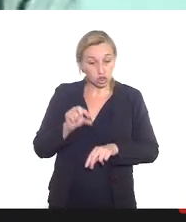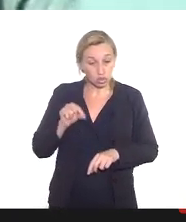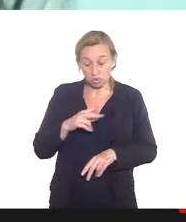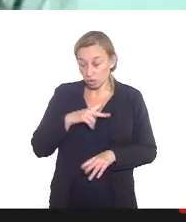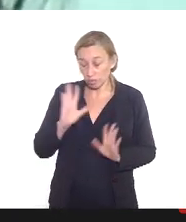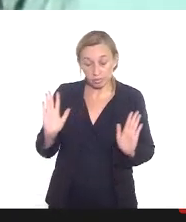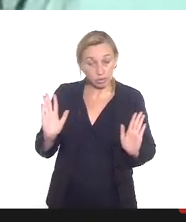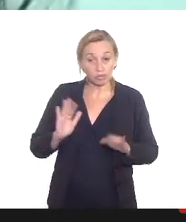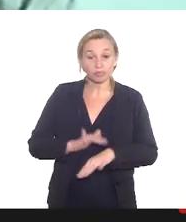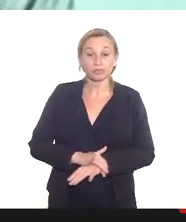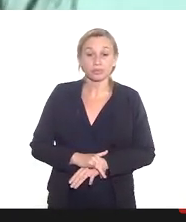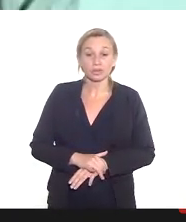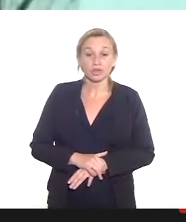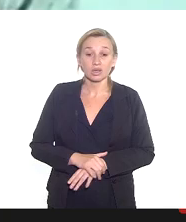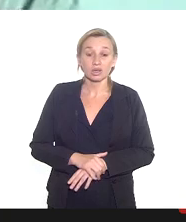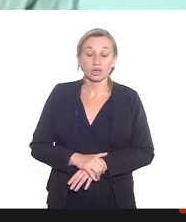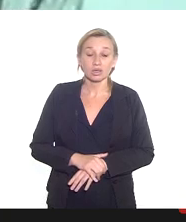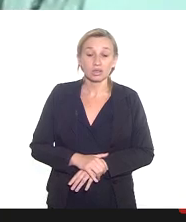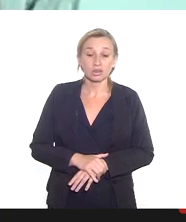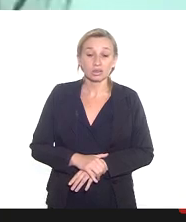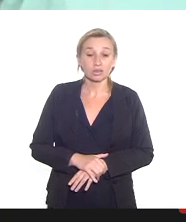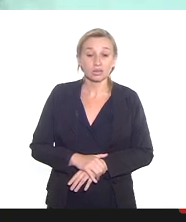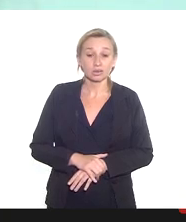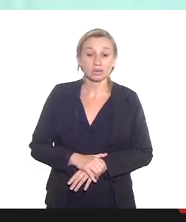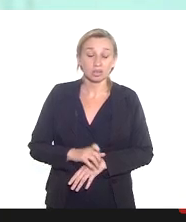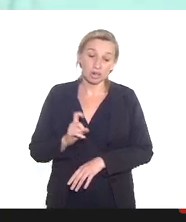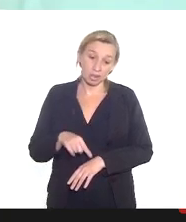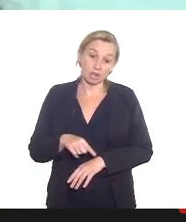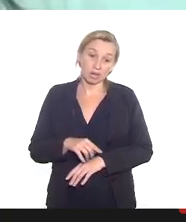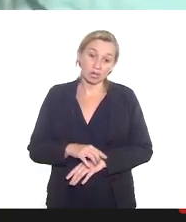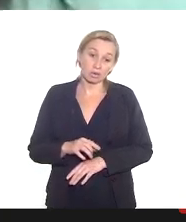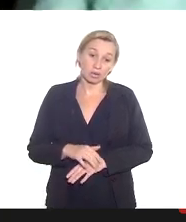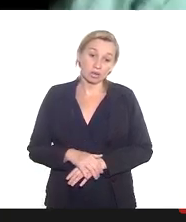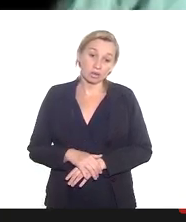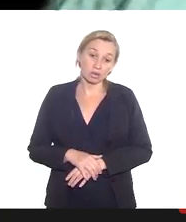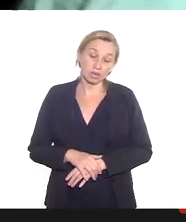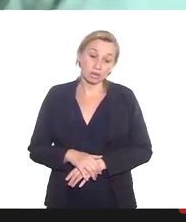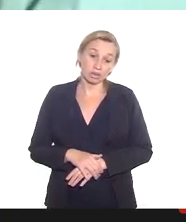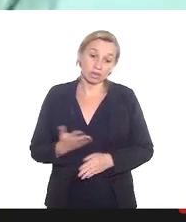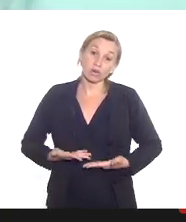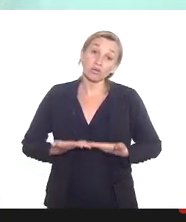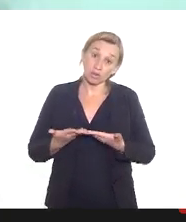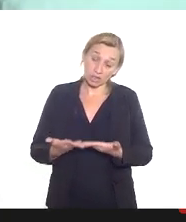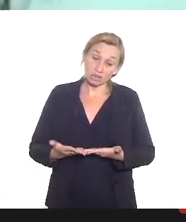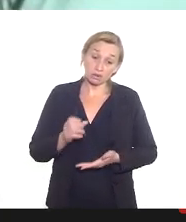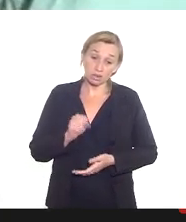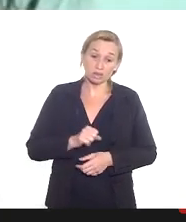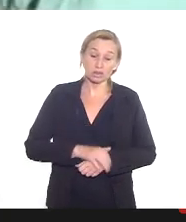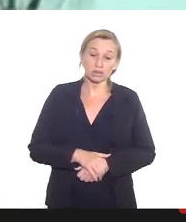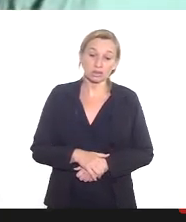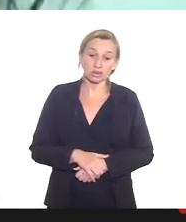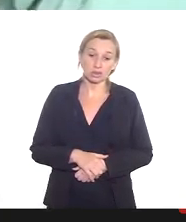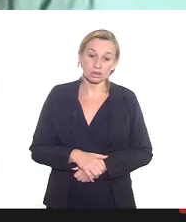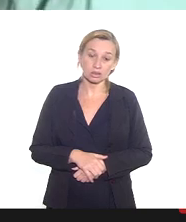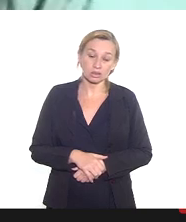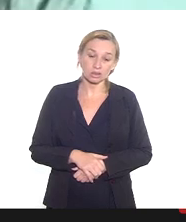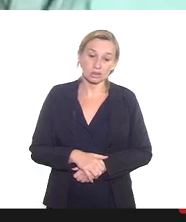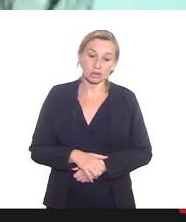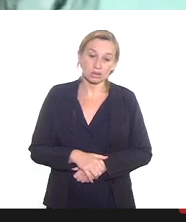então é esse termo de esclarecimento ainda é algo assim é oferecido e é